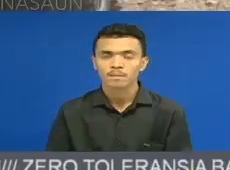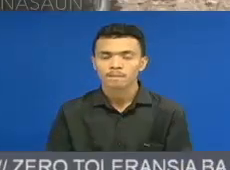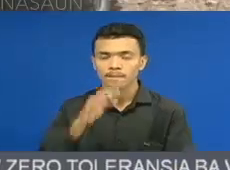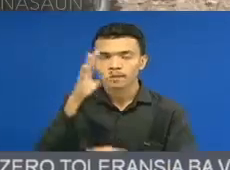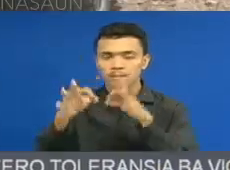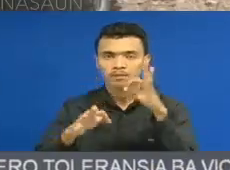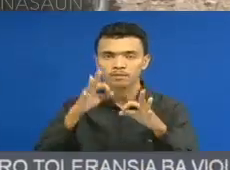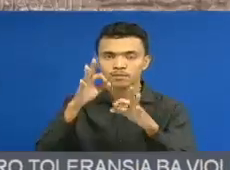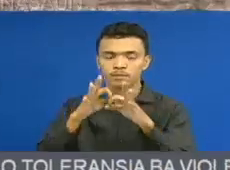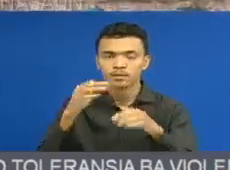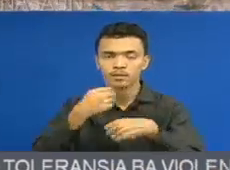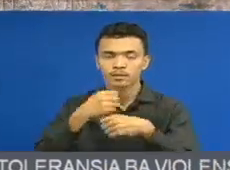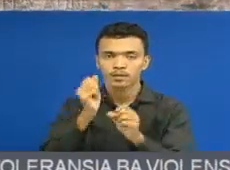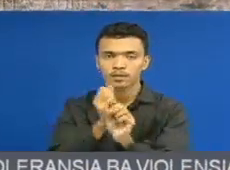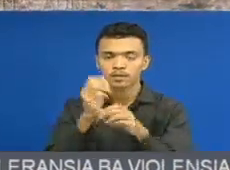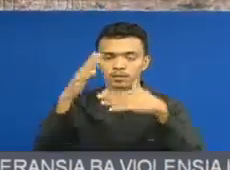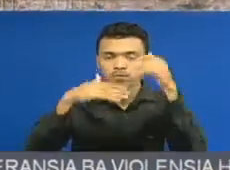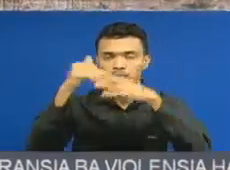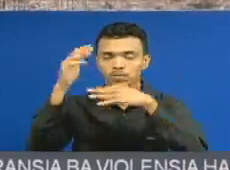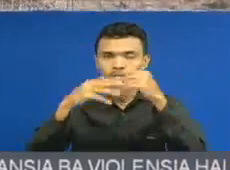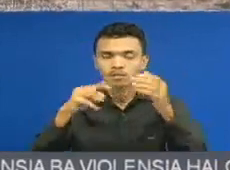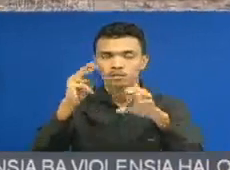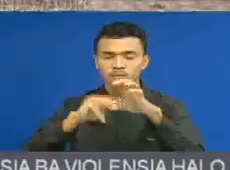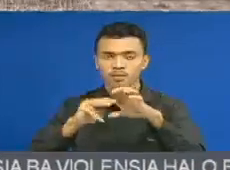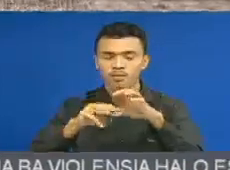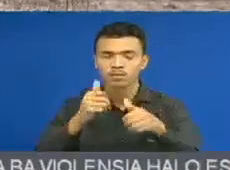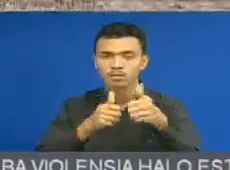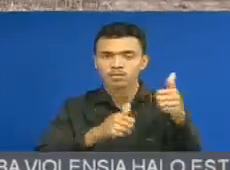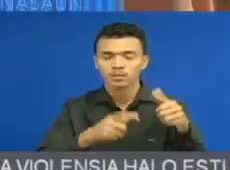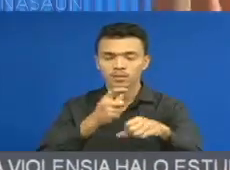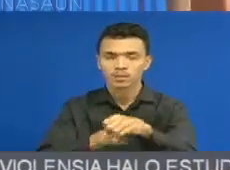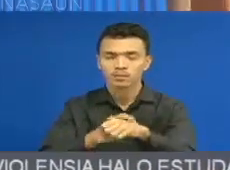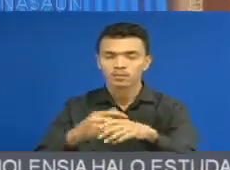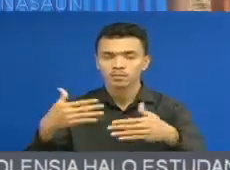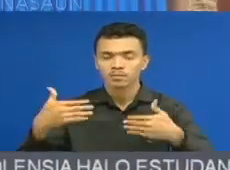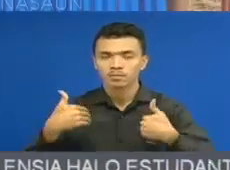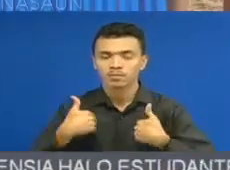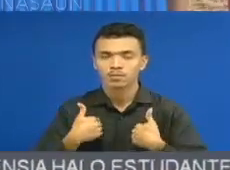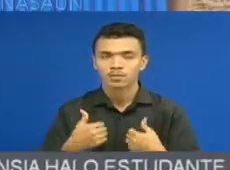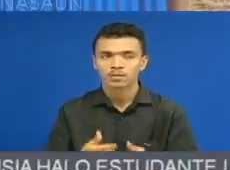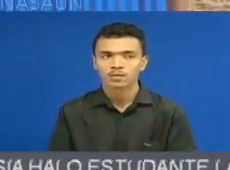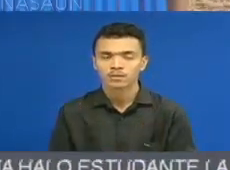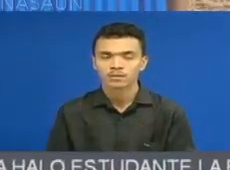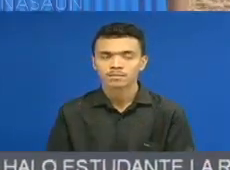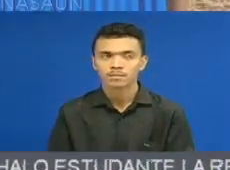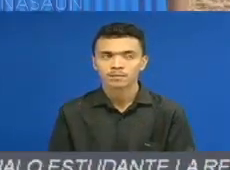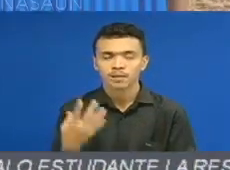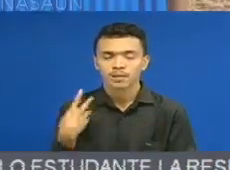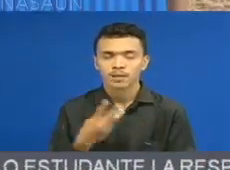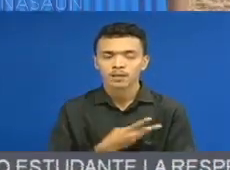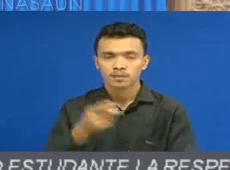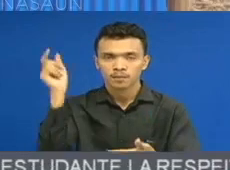garantia se halau construção mercado tu tempo nebe termina ona construção ba obra ida ne ami asine